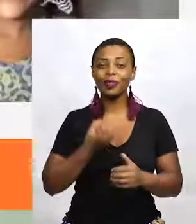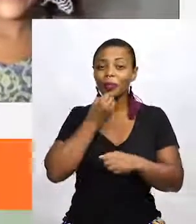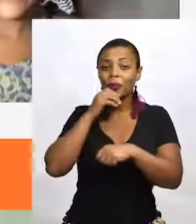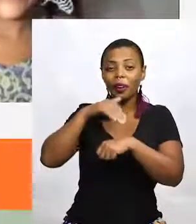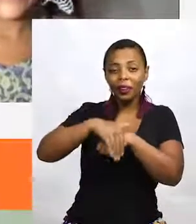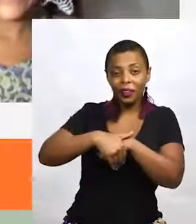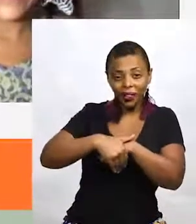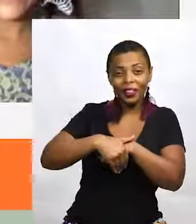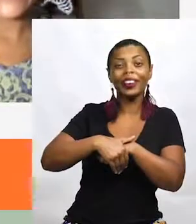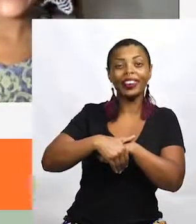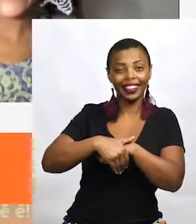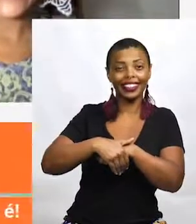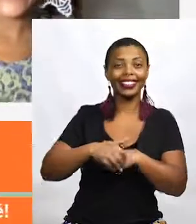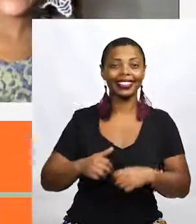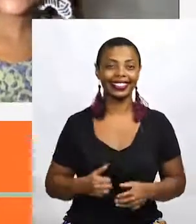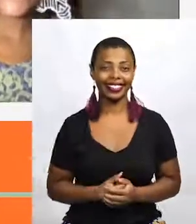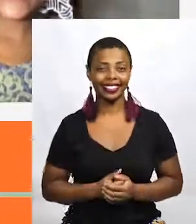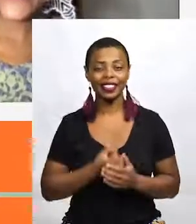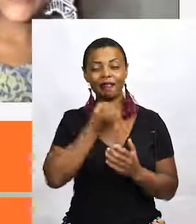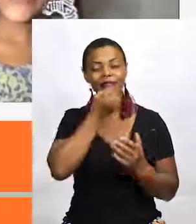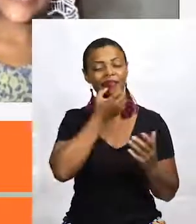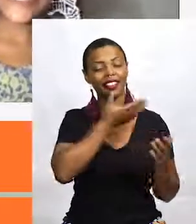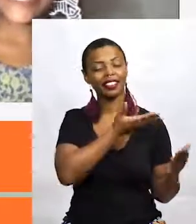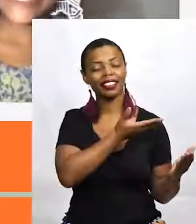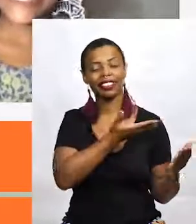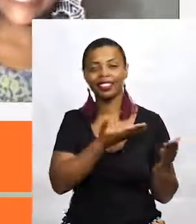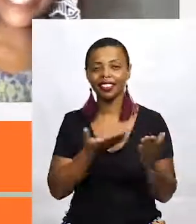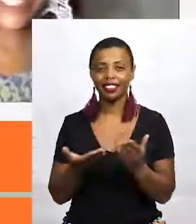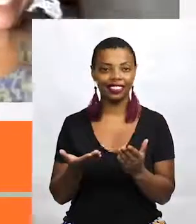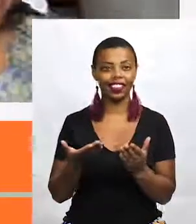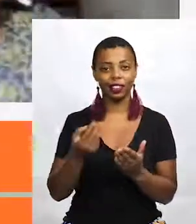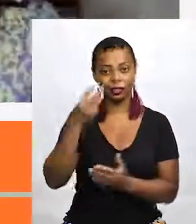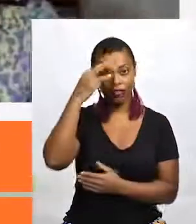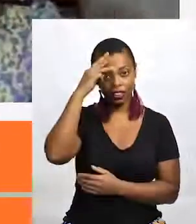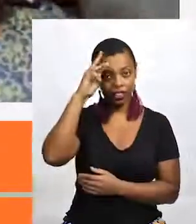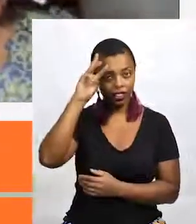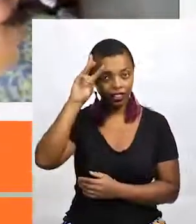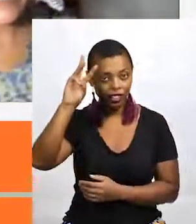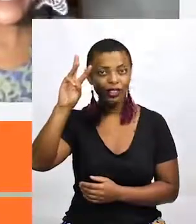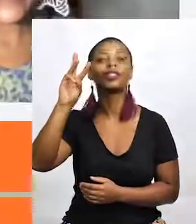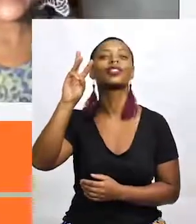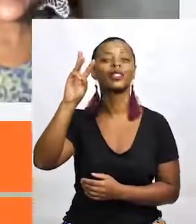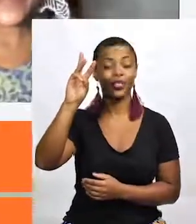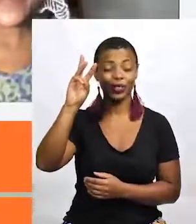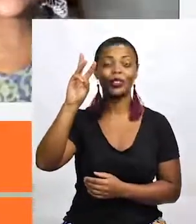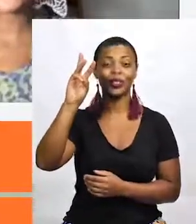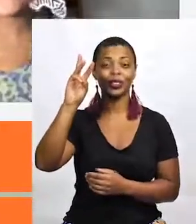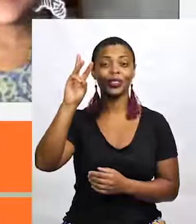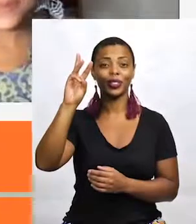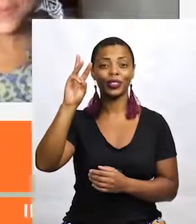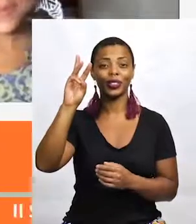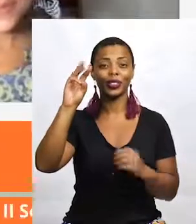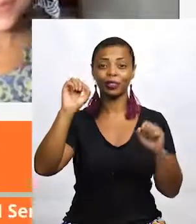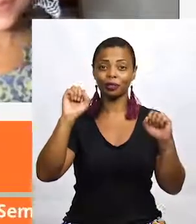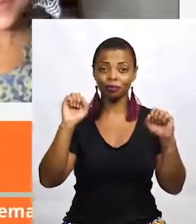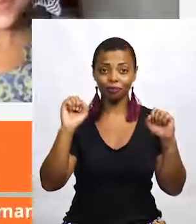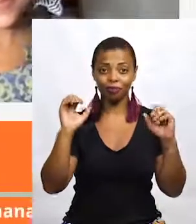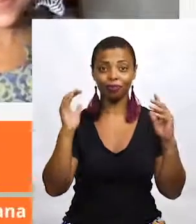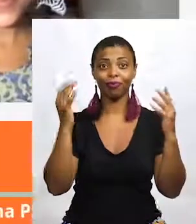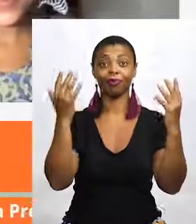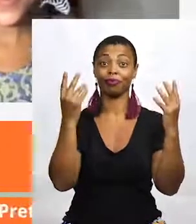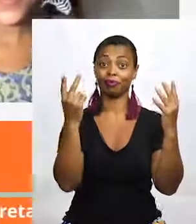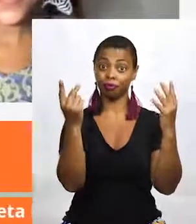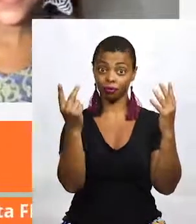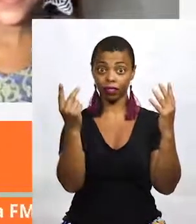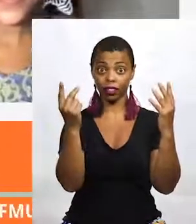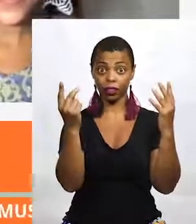Boa noite. Sejam muito bem-vindos ao terceiro dia da segunda edição